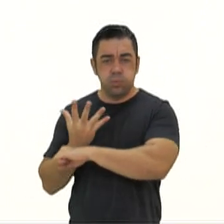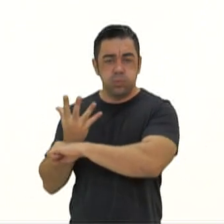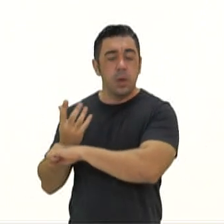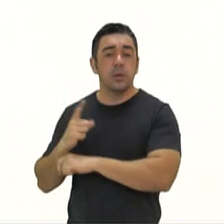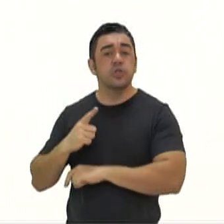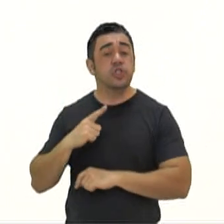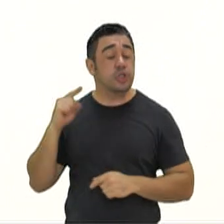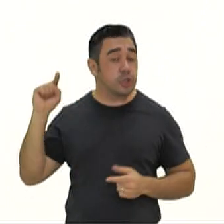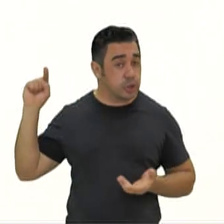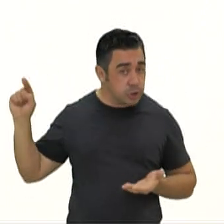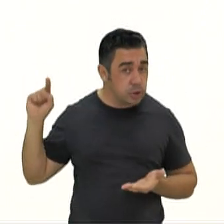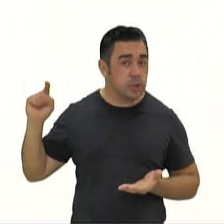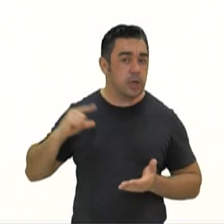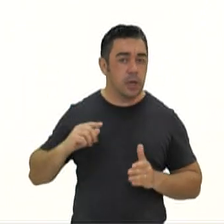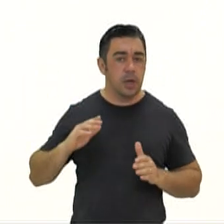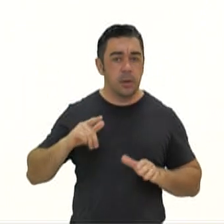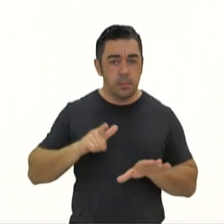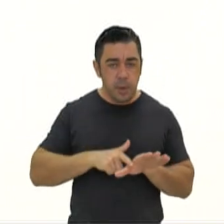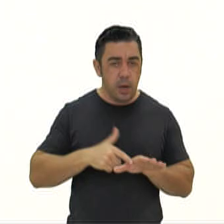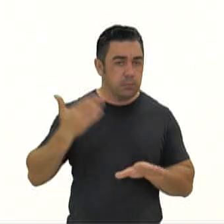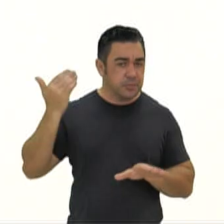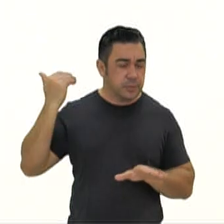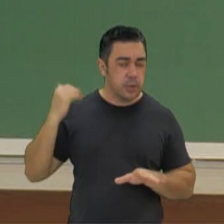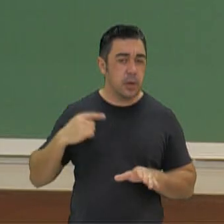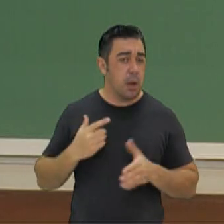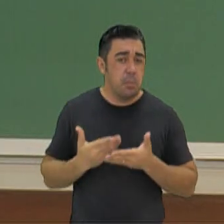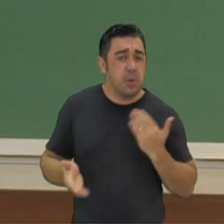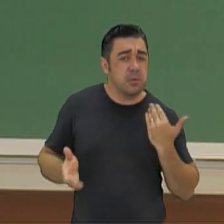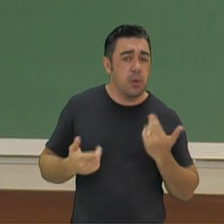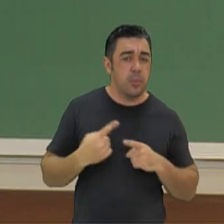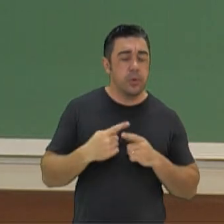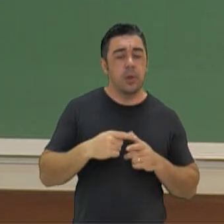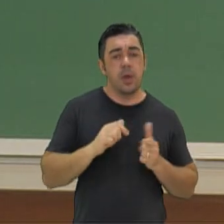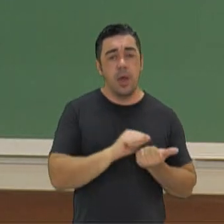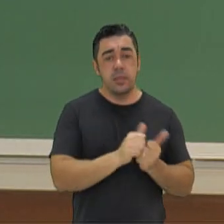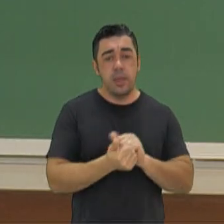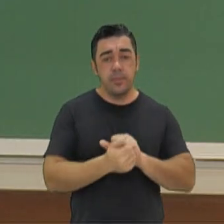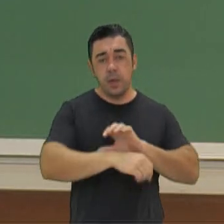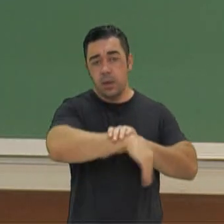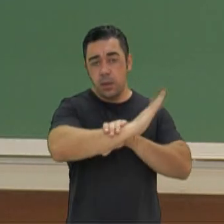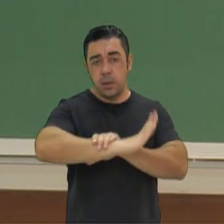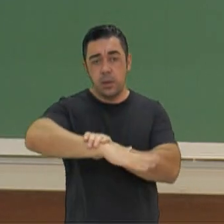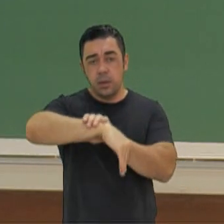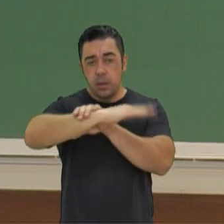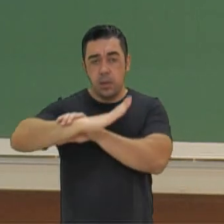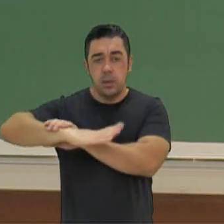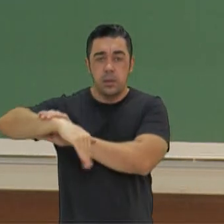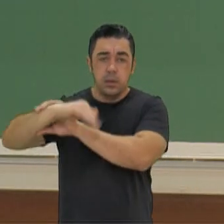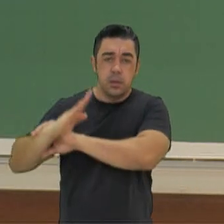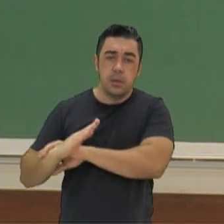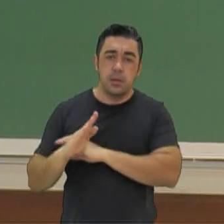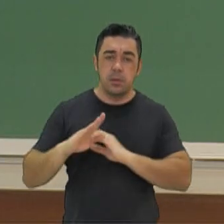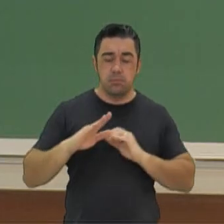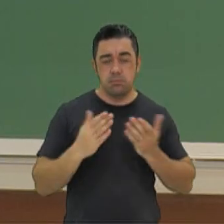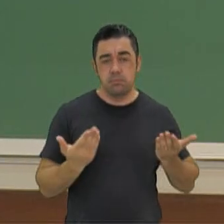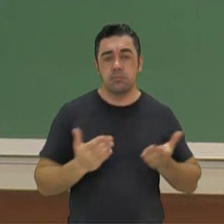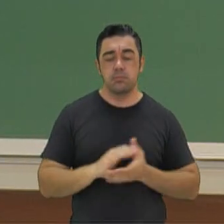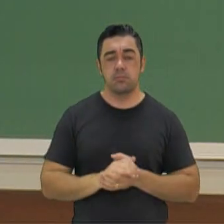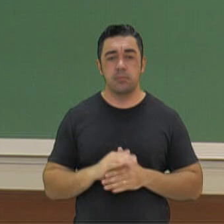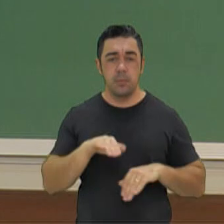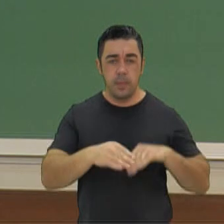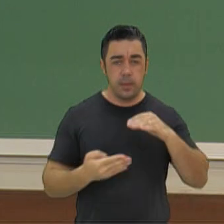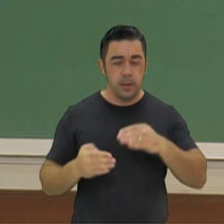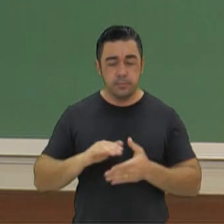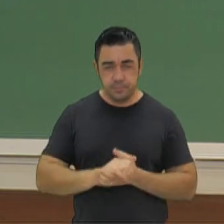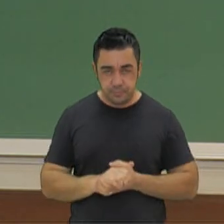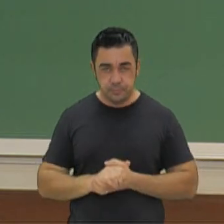elas perderam essa estrutura para se adaptar ao ambiente onde elas estão atualmente, para a